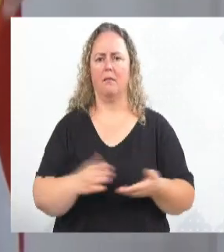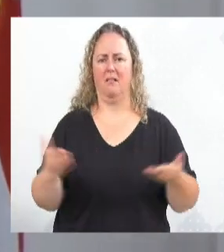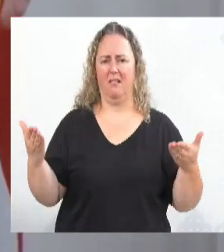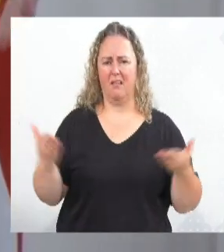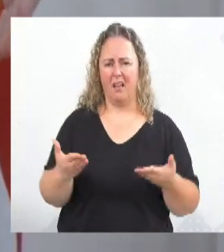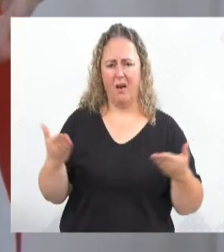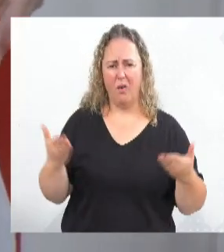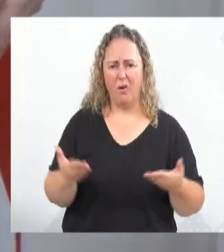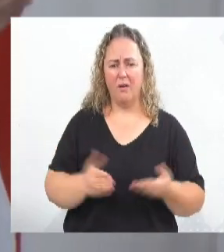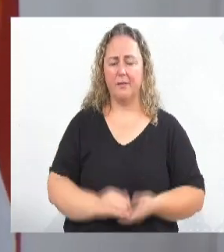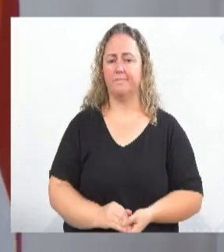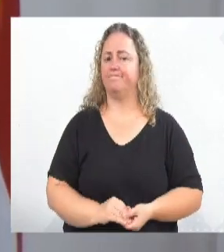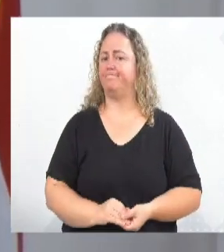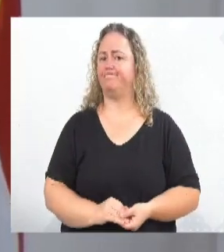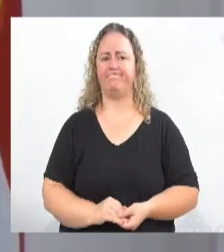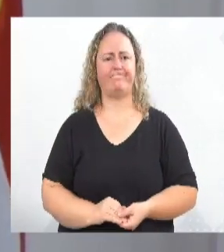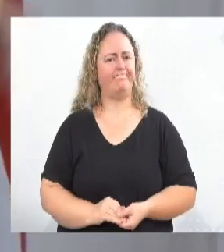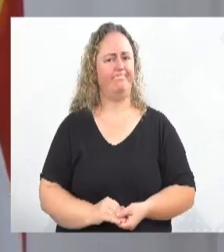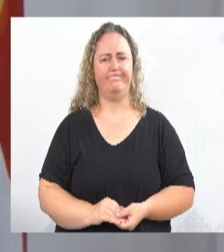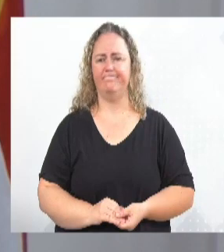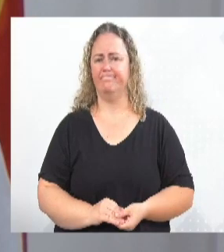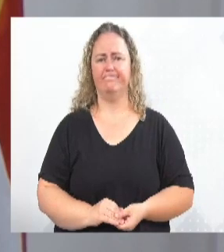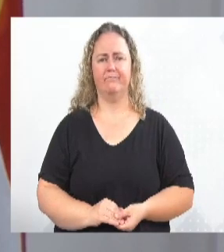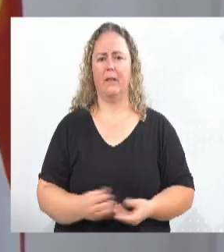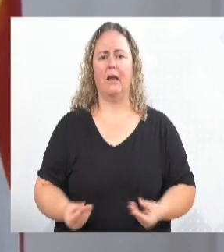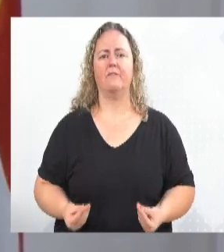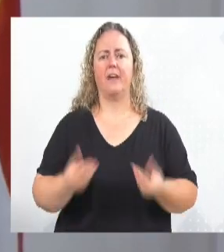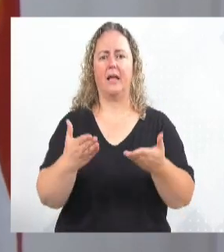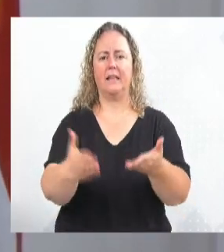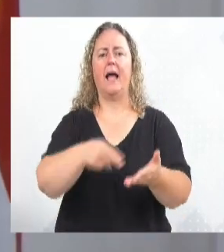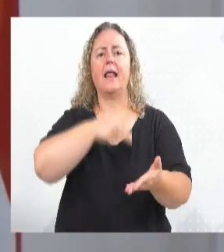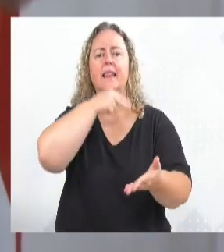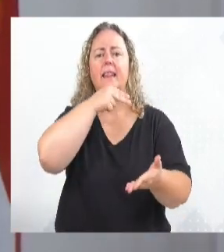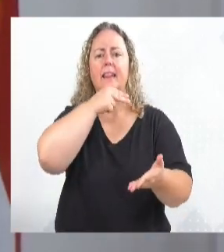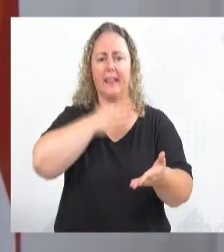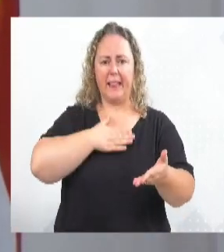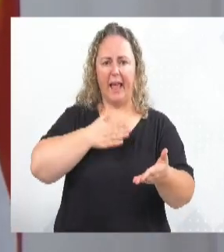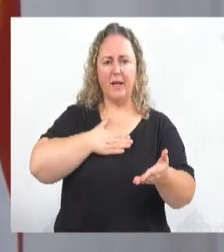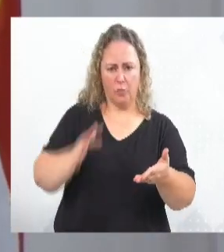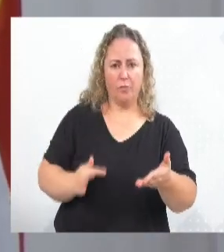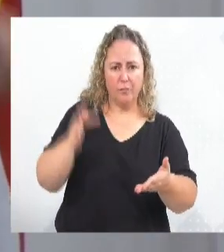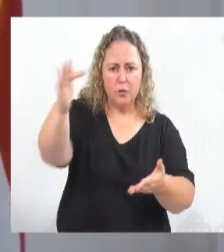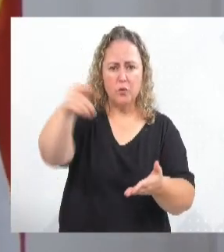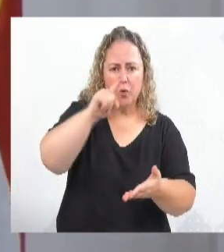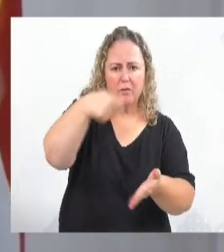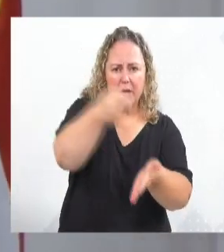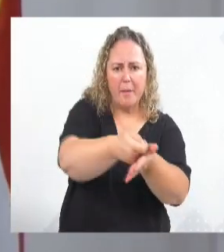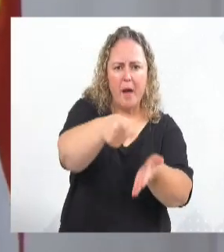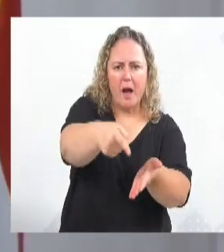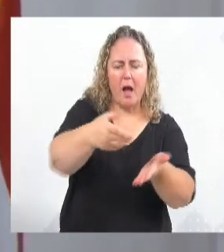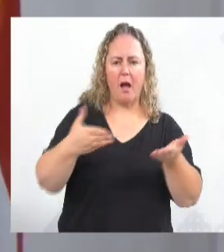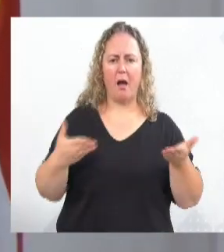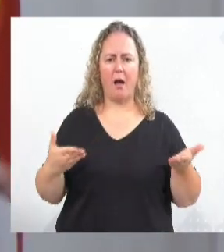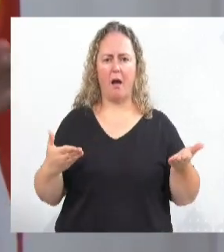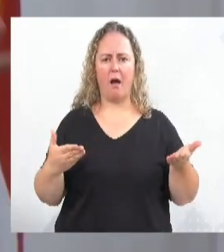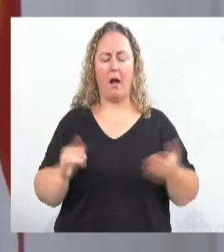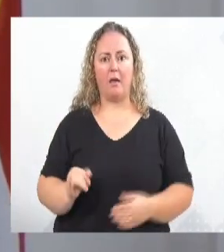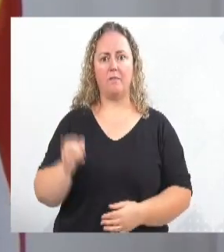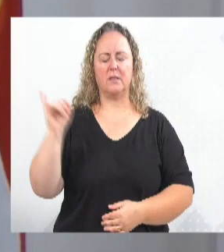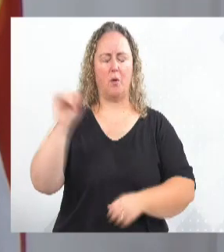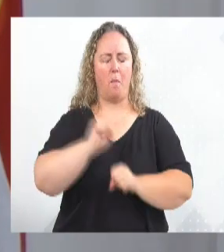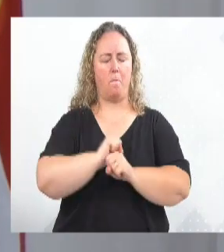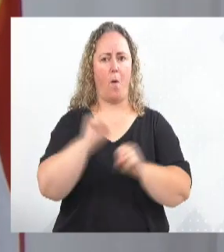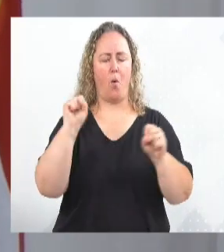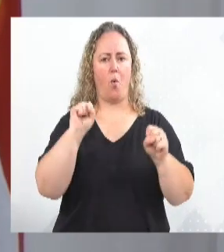lado um governo que entrega a conta para os meus netos pagarem. A que preço? Daqui a pouco estoura a inflação, daqui a pouco cai o PIB. Então é um